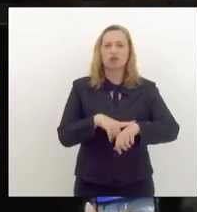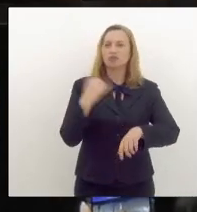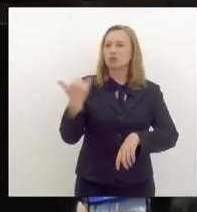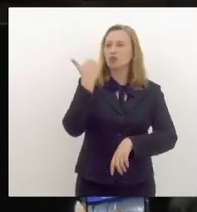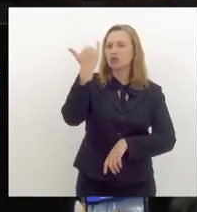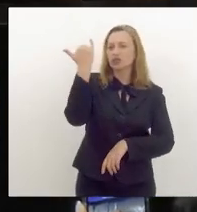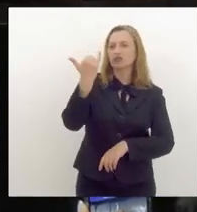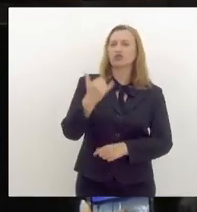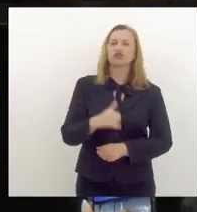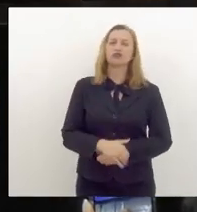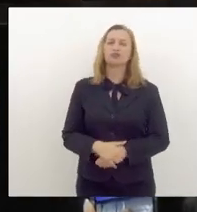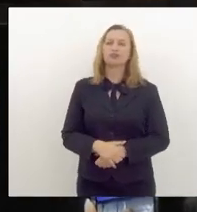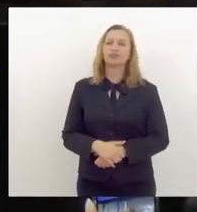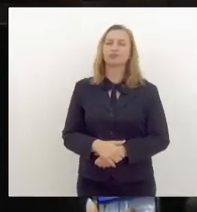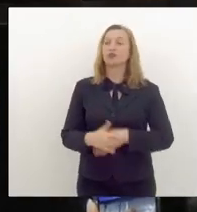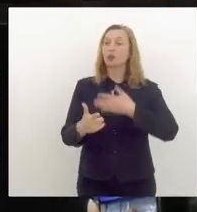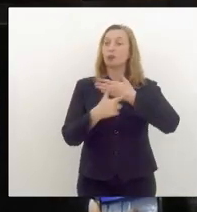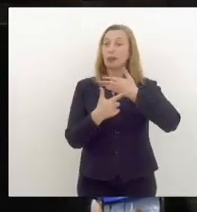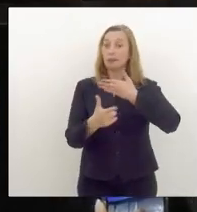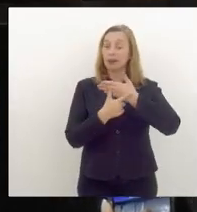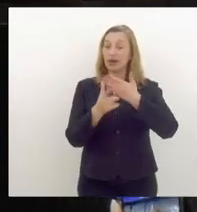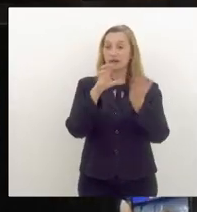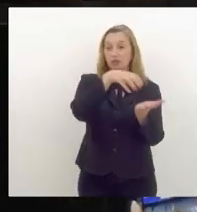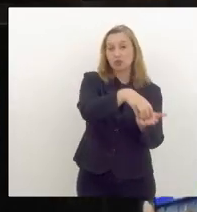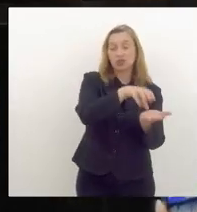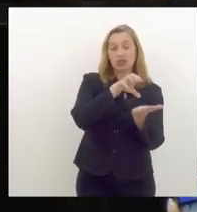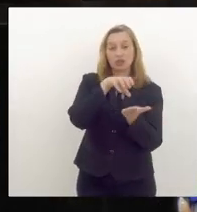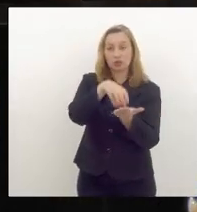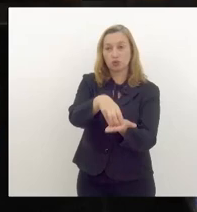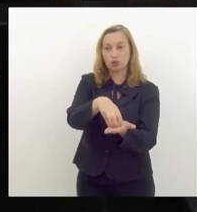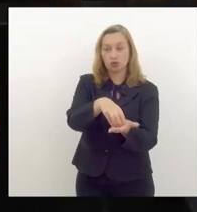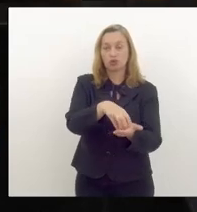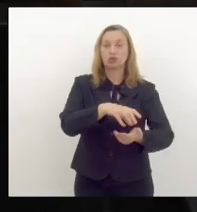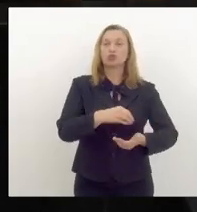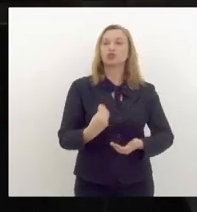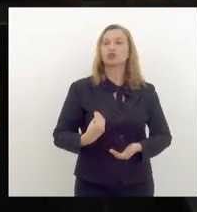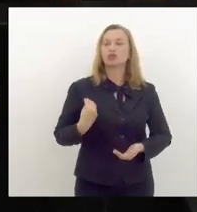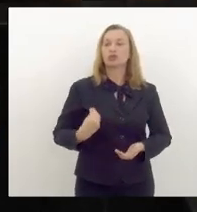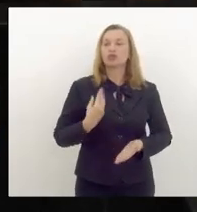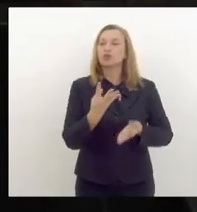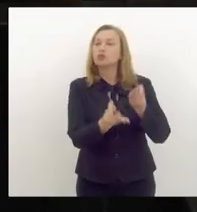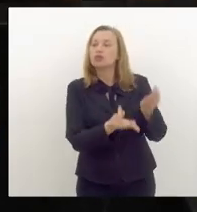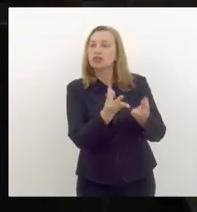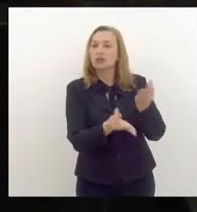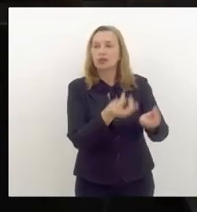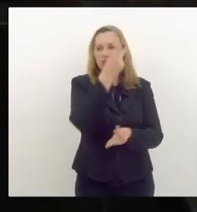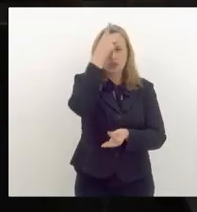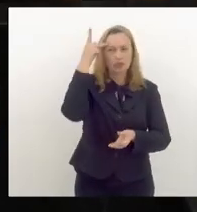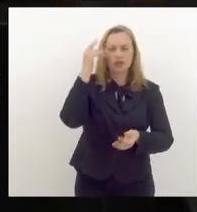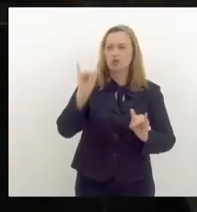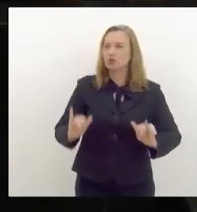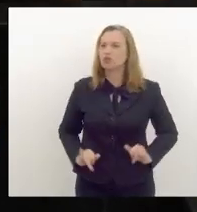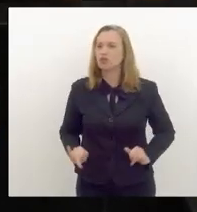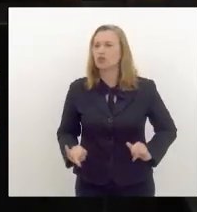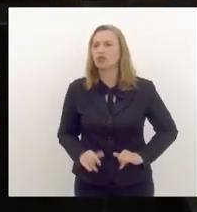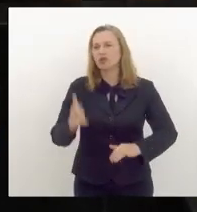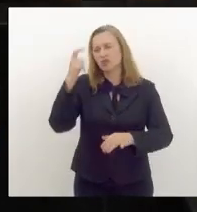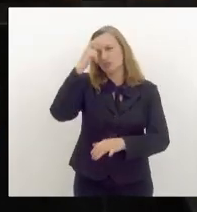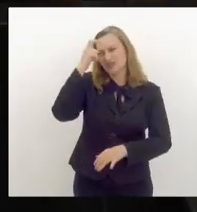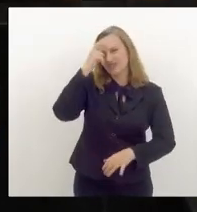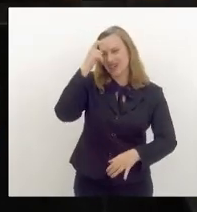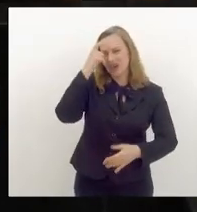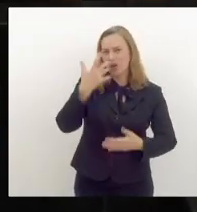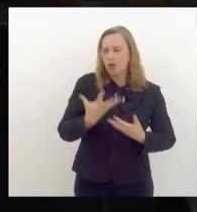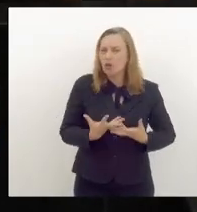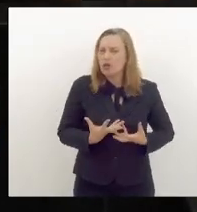sobre o papel dos centros de convivência no tratamento de pessoas com sofrimento mental na no